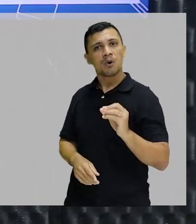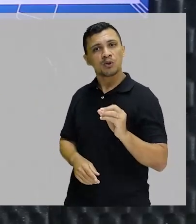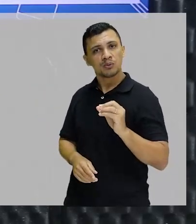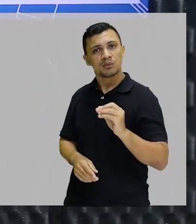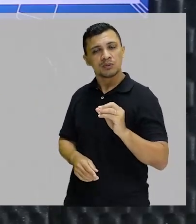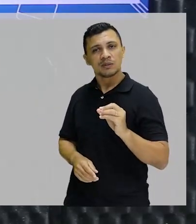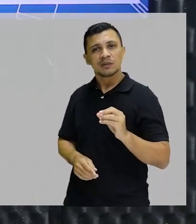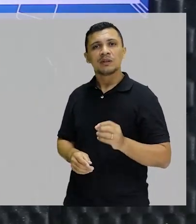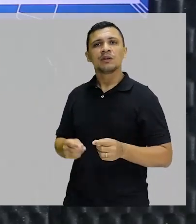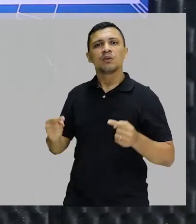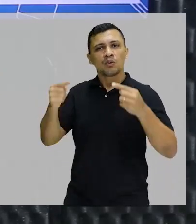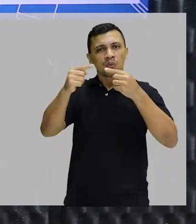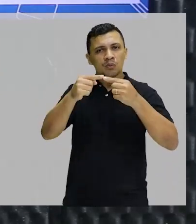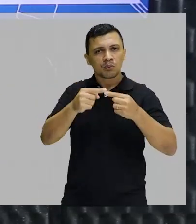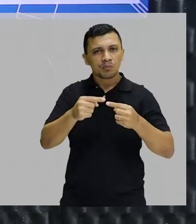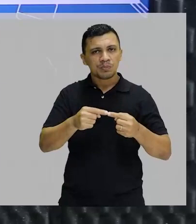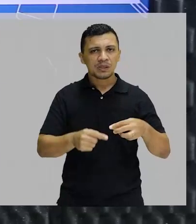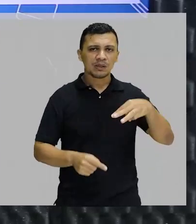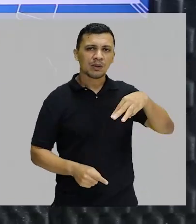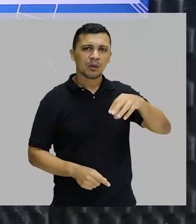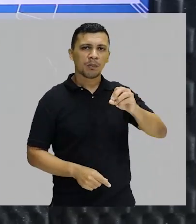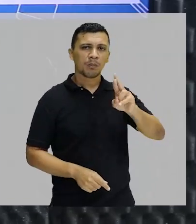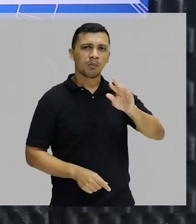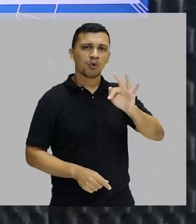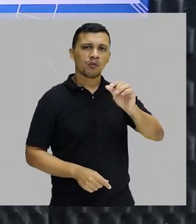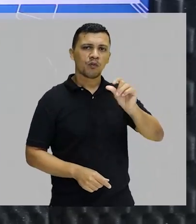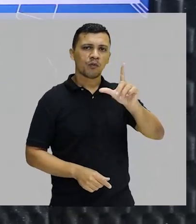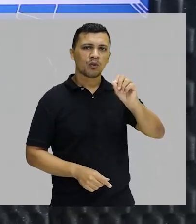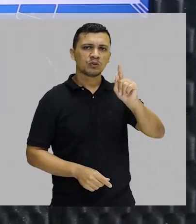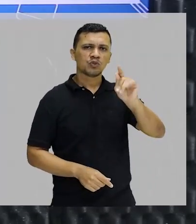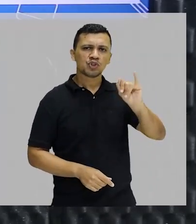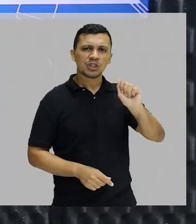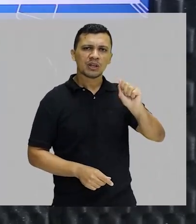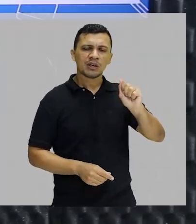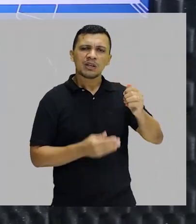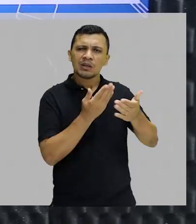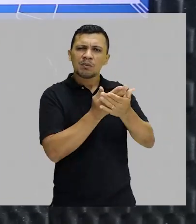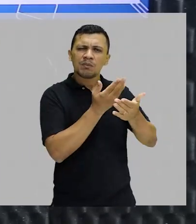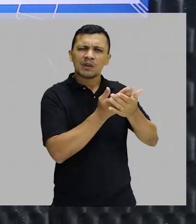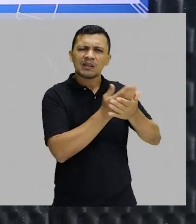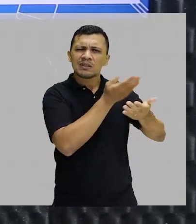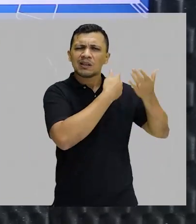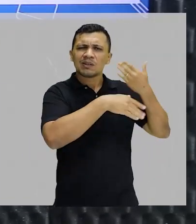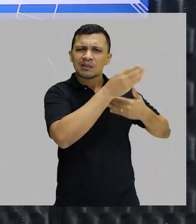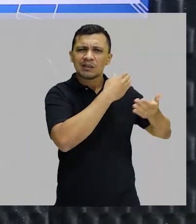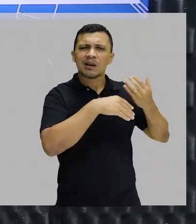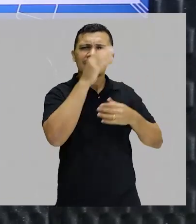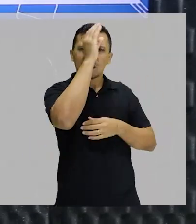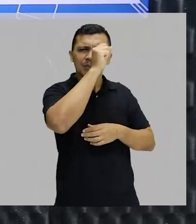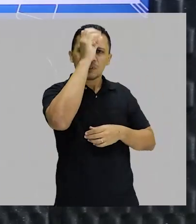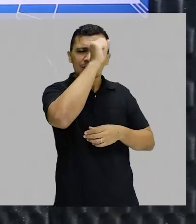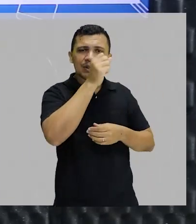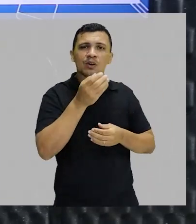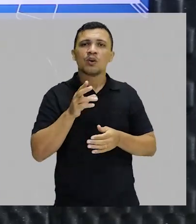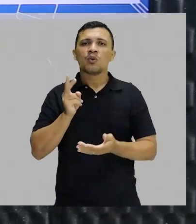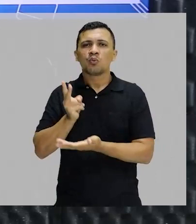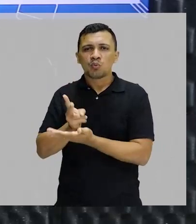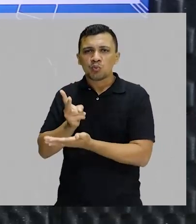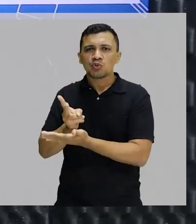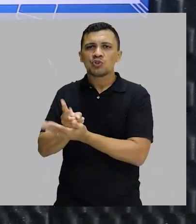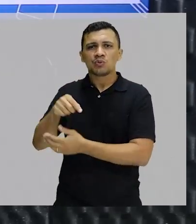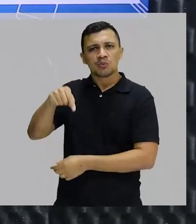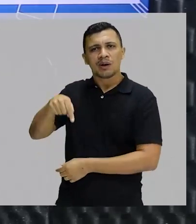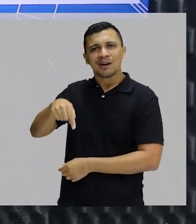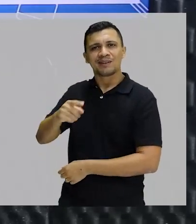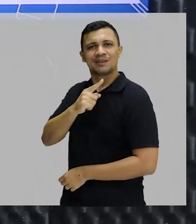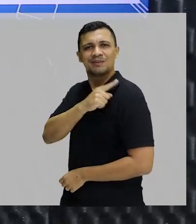da morfologia que vocês aprenderam lá no Fundamental 1, no Fundamental 2 e continuam esse estudo também da morfologia no